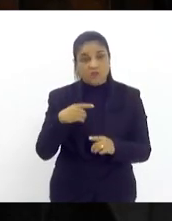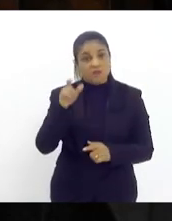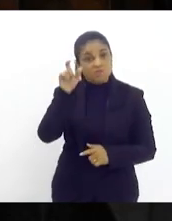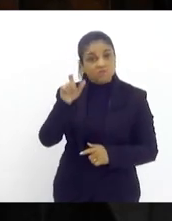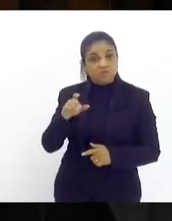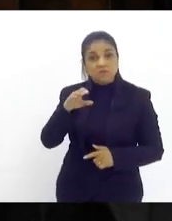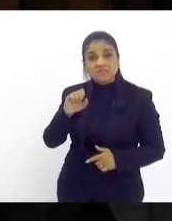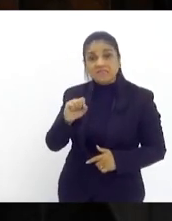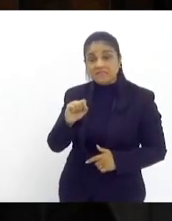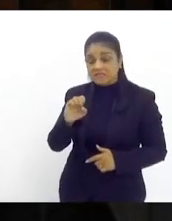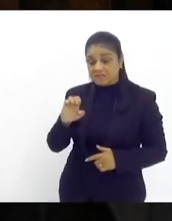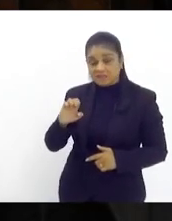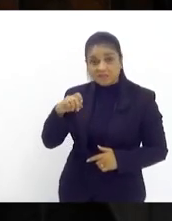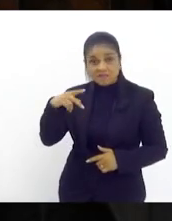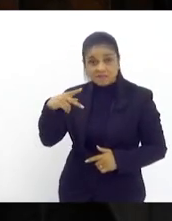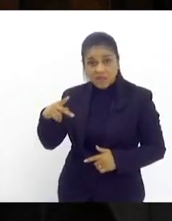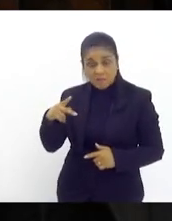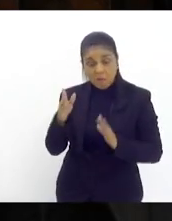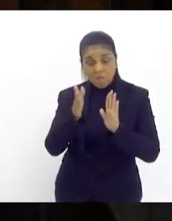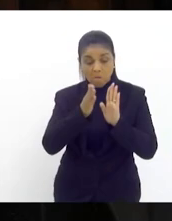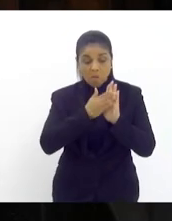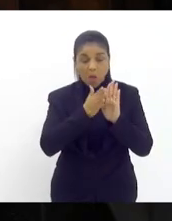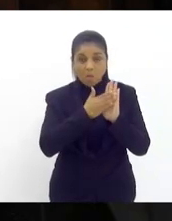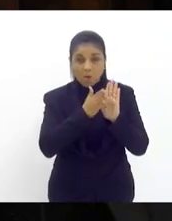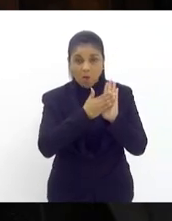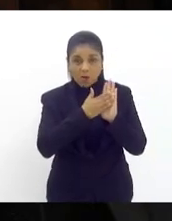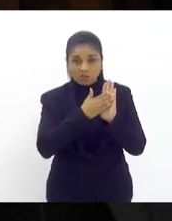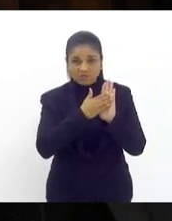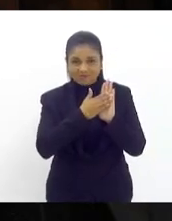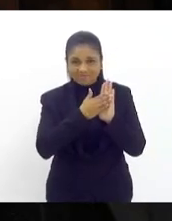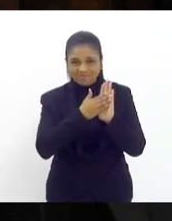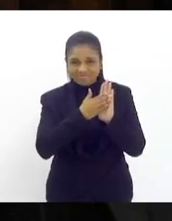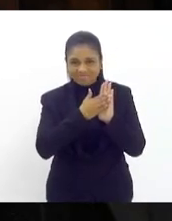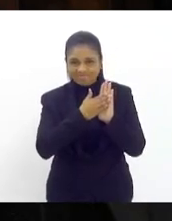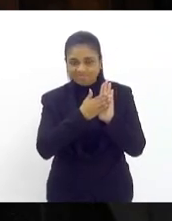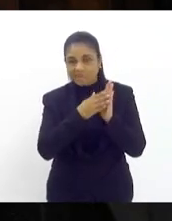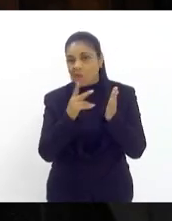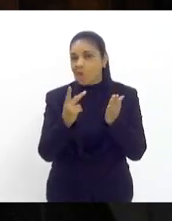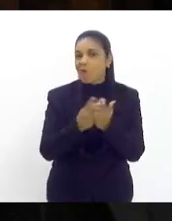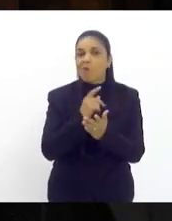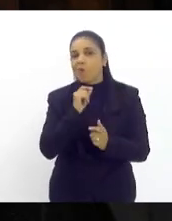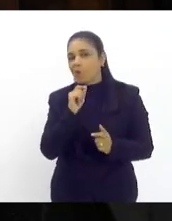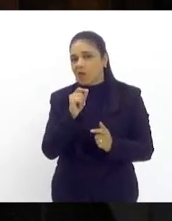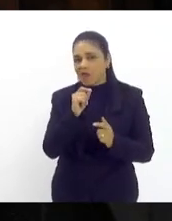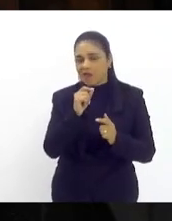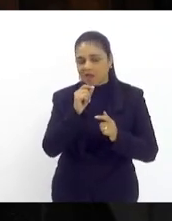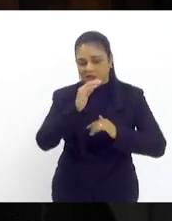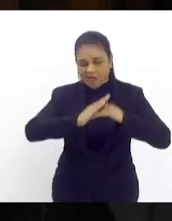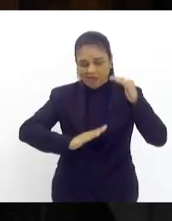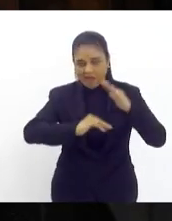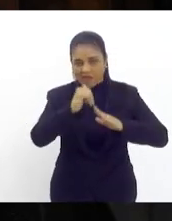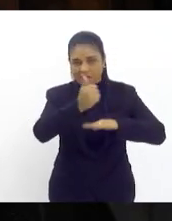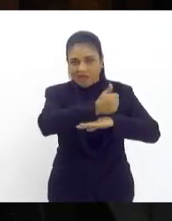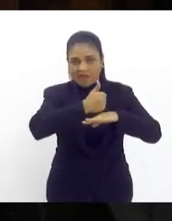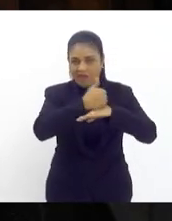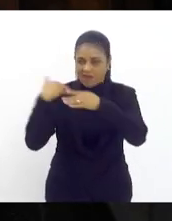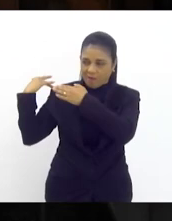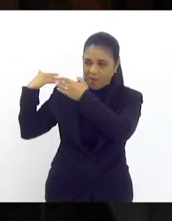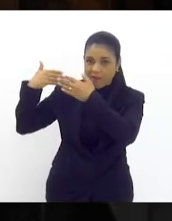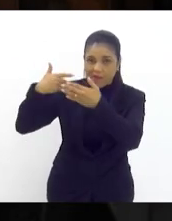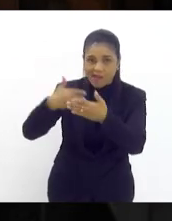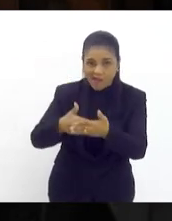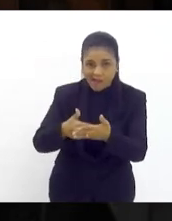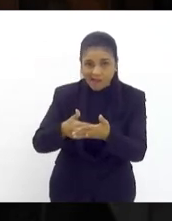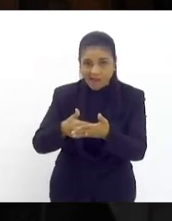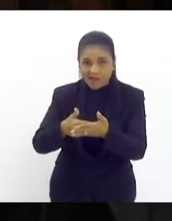tal proposta poderá destruir o plano de carreira e achatar o salário